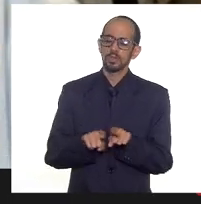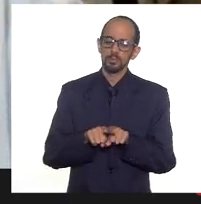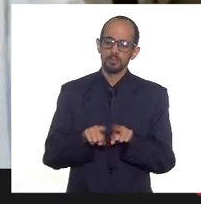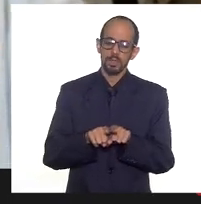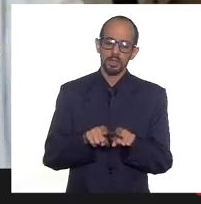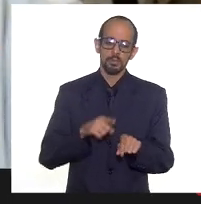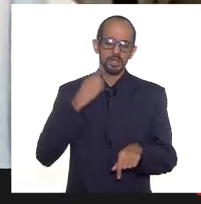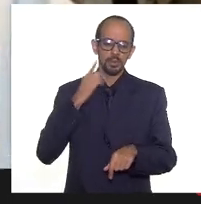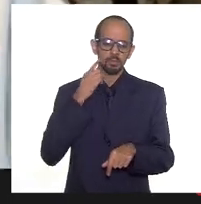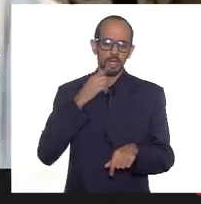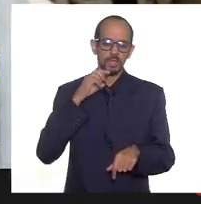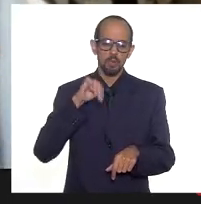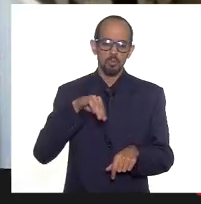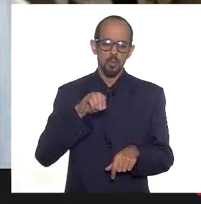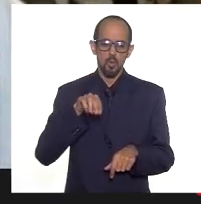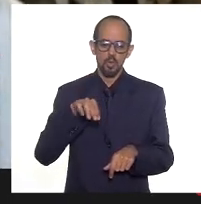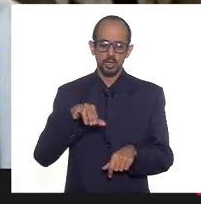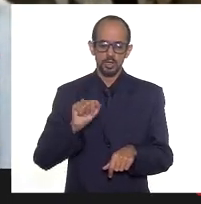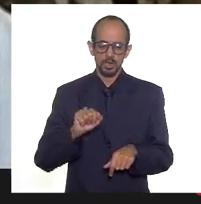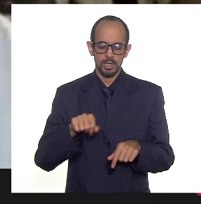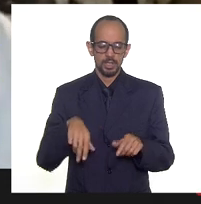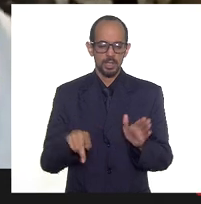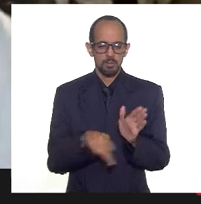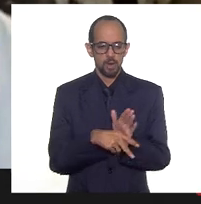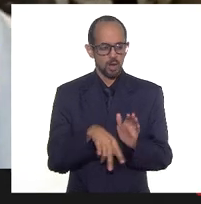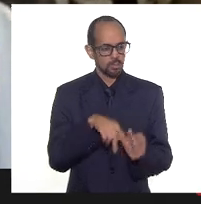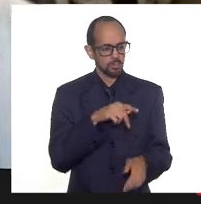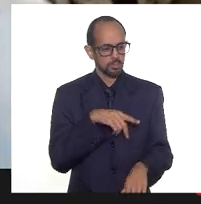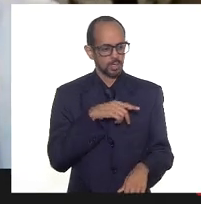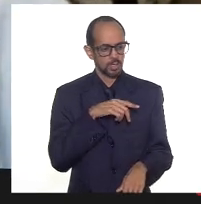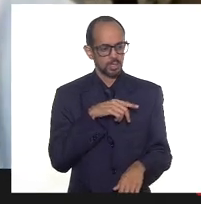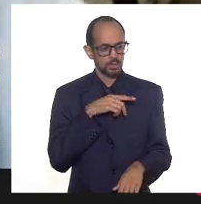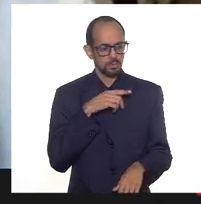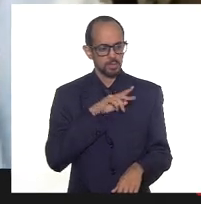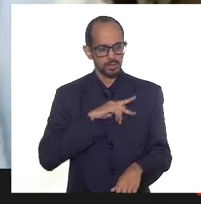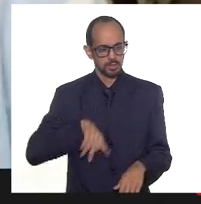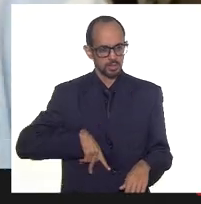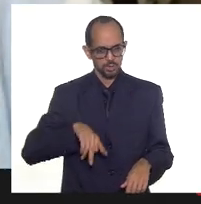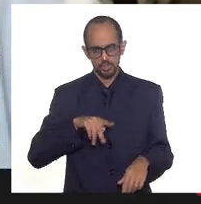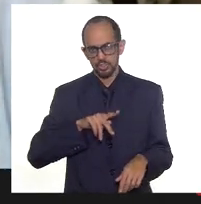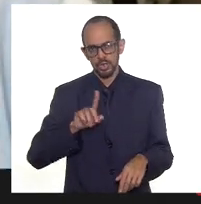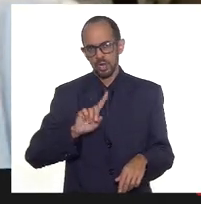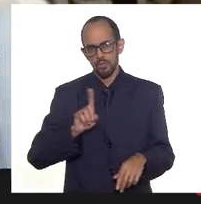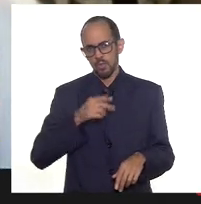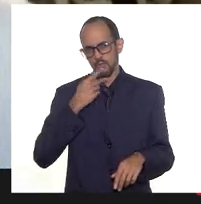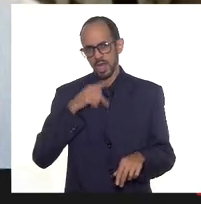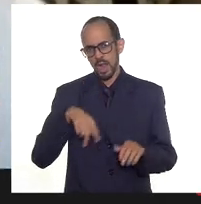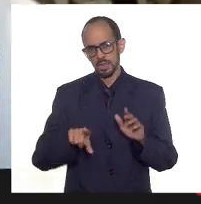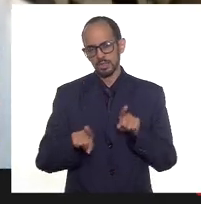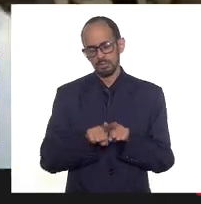Baltazar, da minha querida Tia Ju e da própria presidente, e nem vou falar das leis em vigor